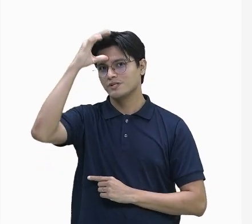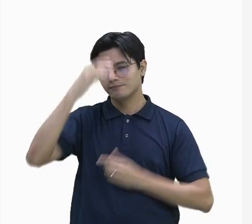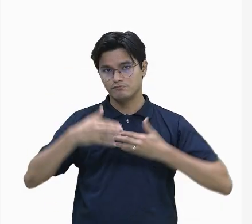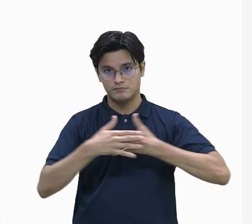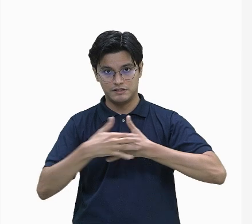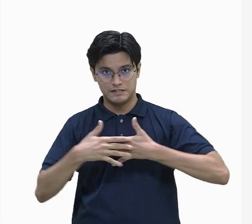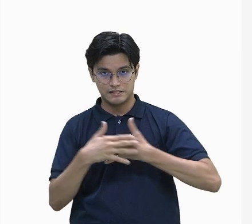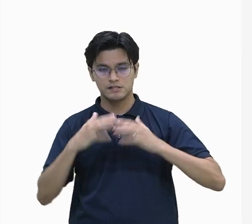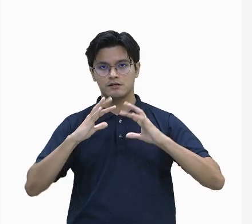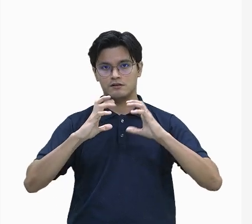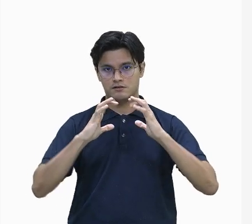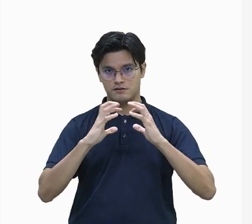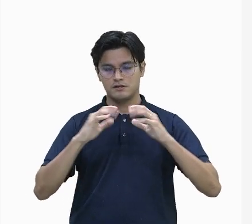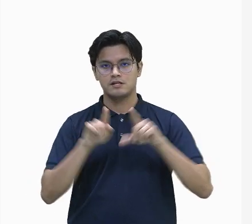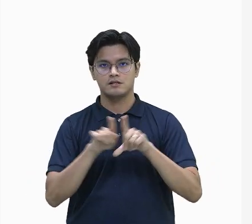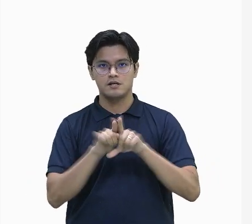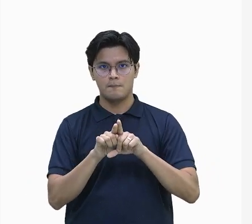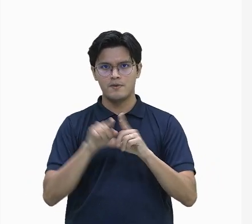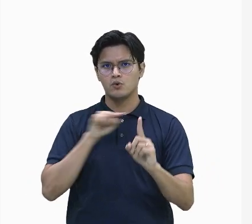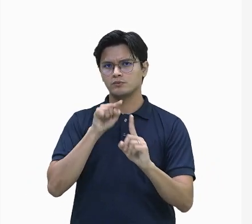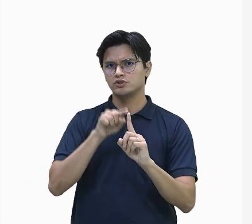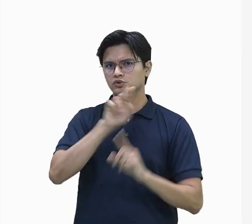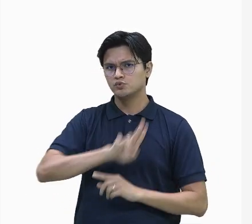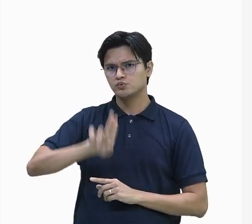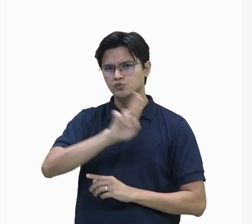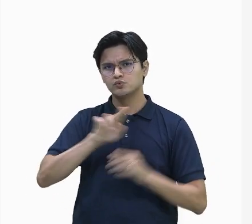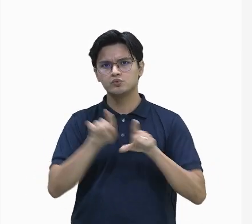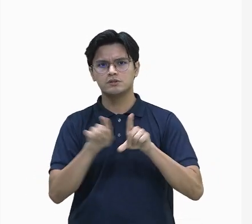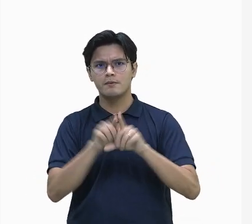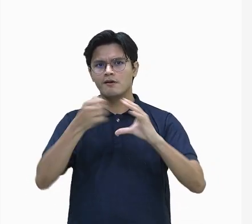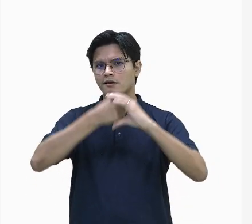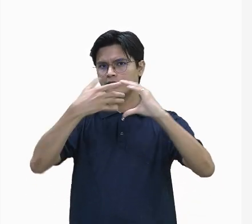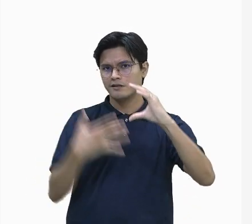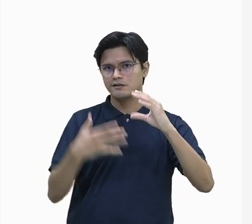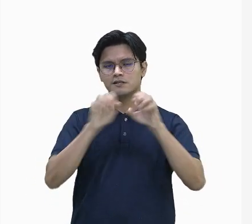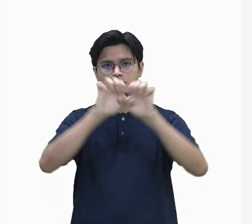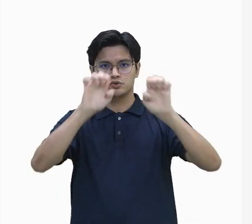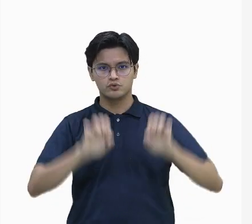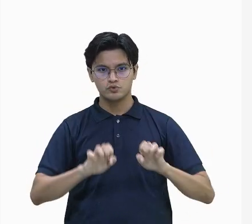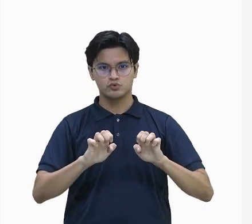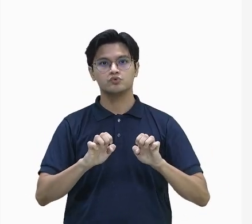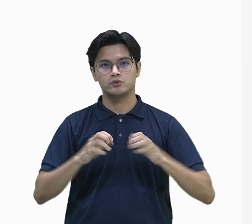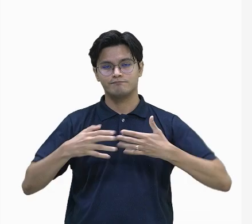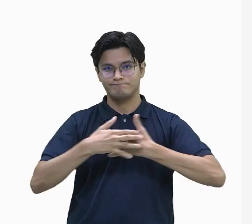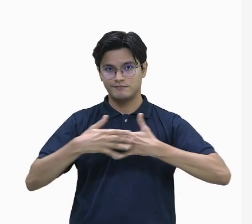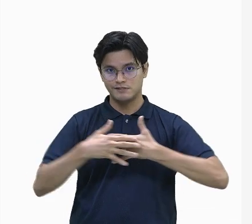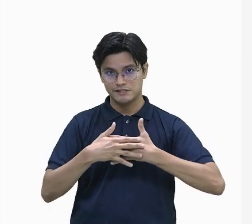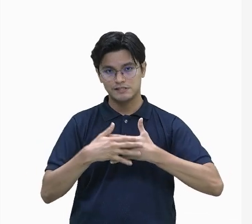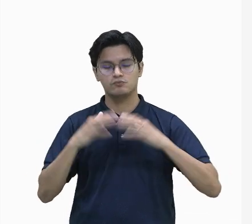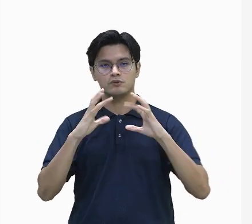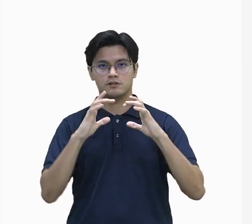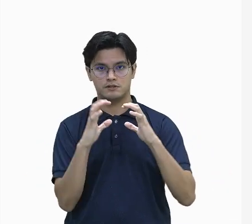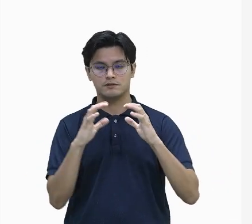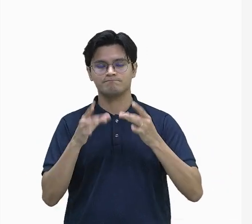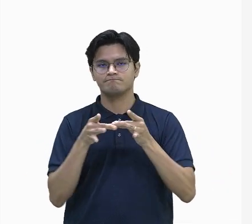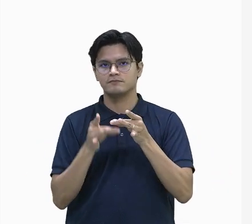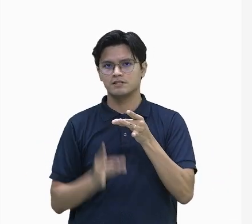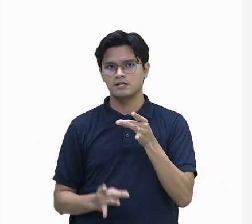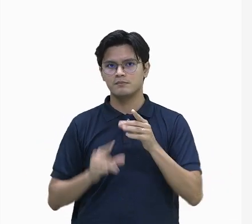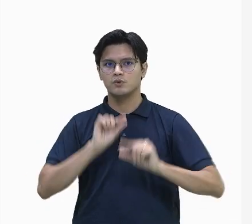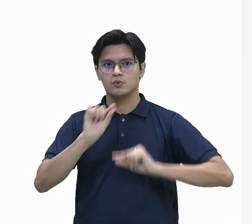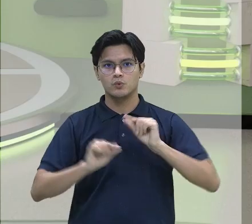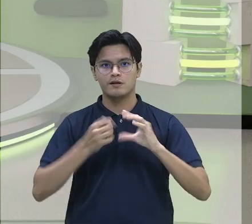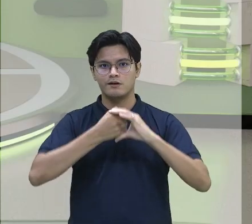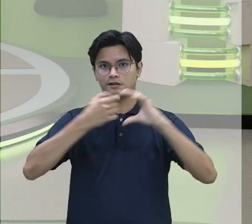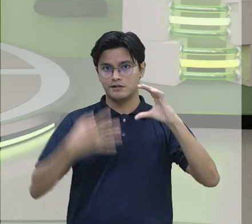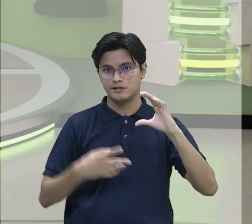nervoso, funções, características e componentes do tecido nervoso. Detalhamento, características e funções